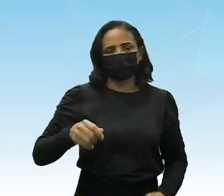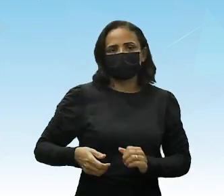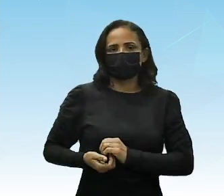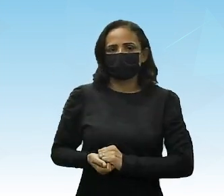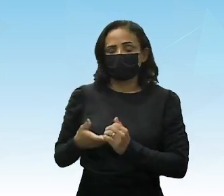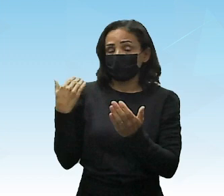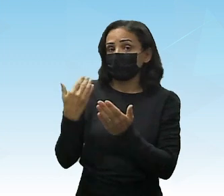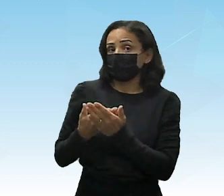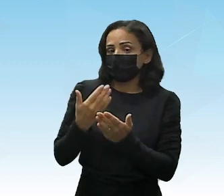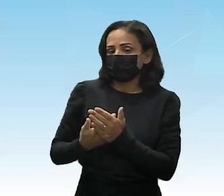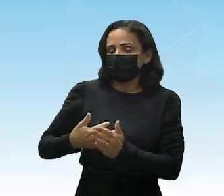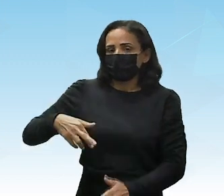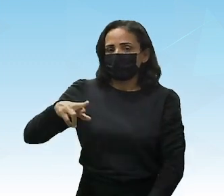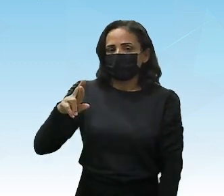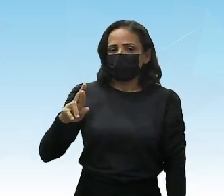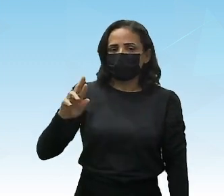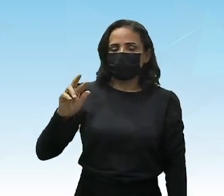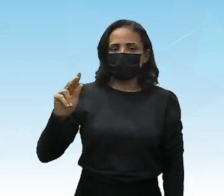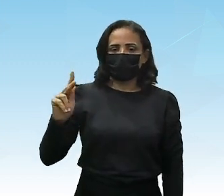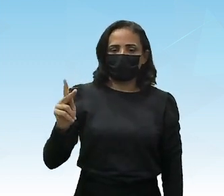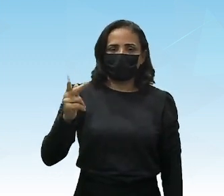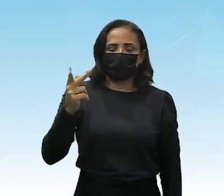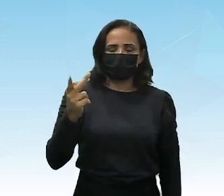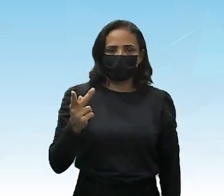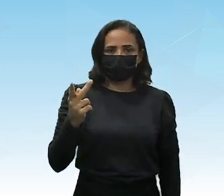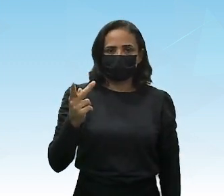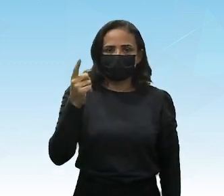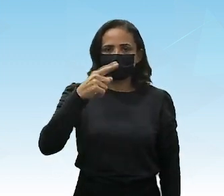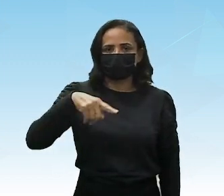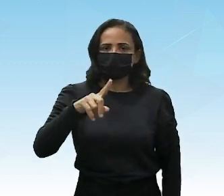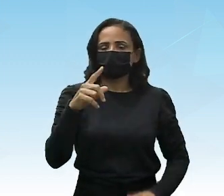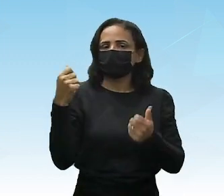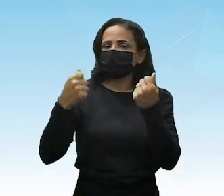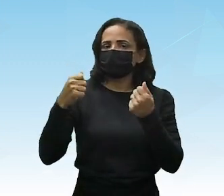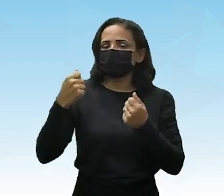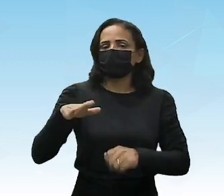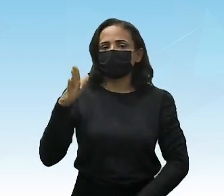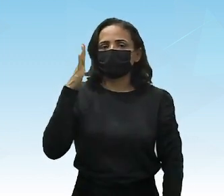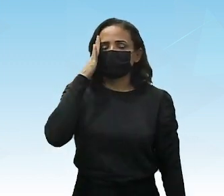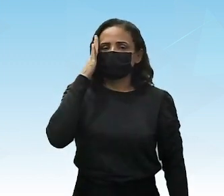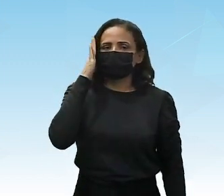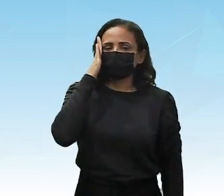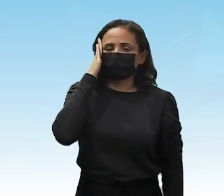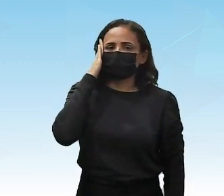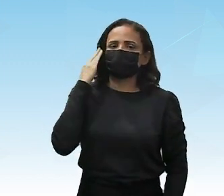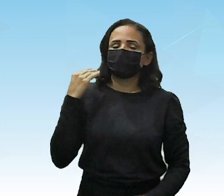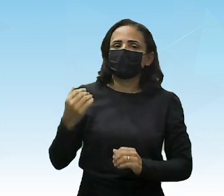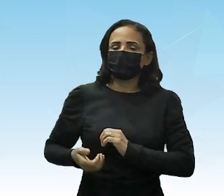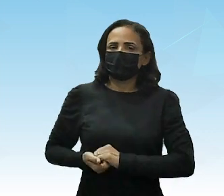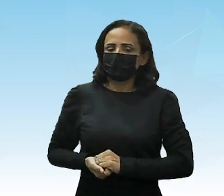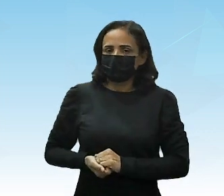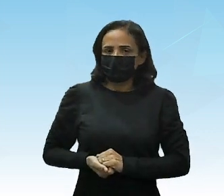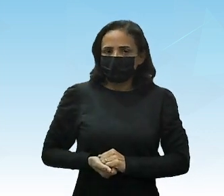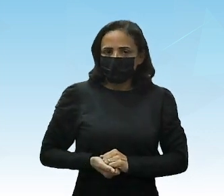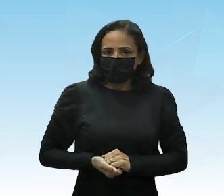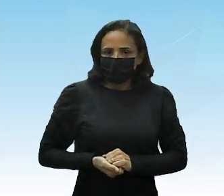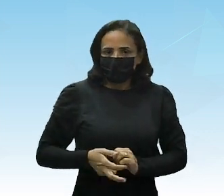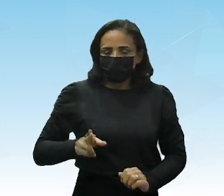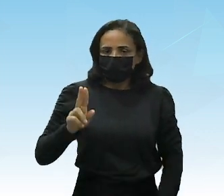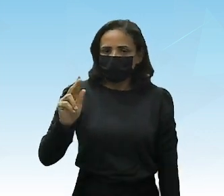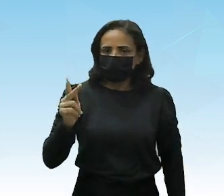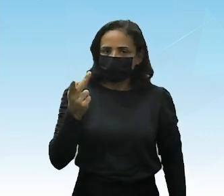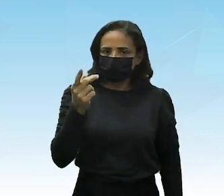com esse sistema RH, o que é que vocês têm que tomar cuidado? Vê, o danado do sistema RH é assim,